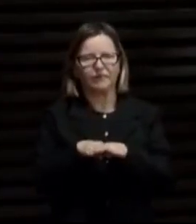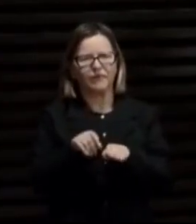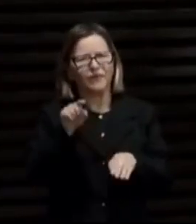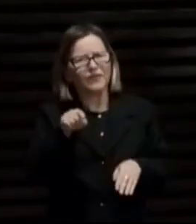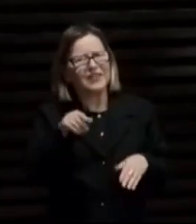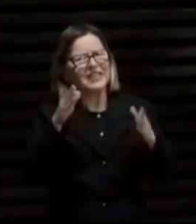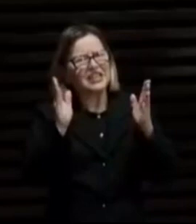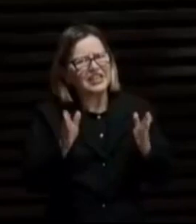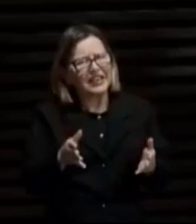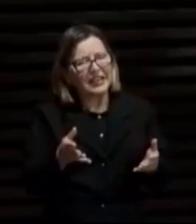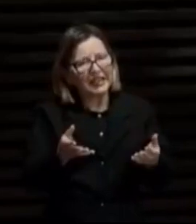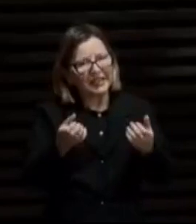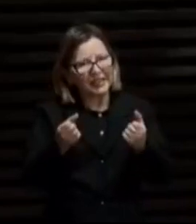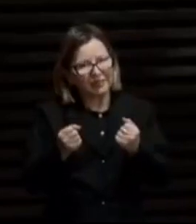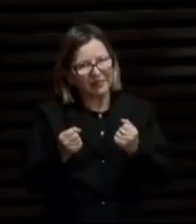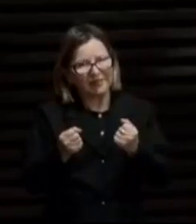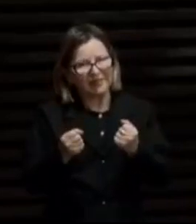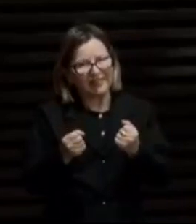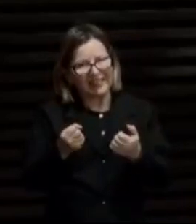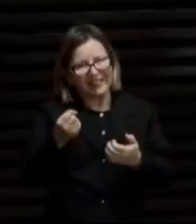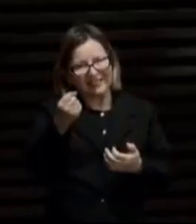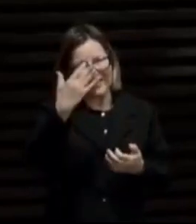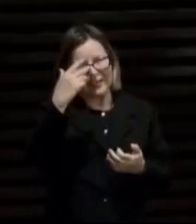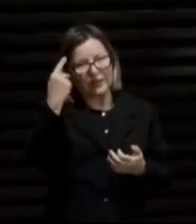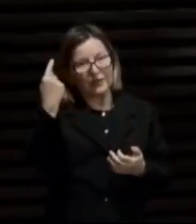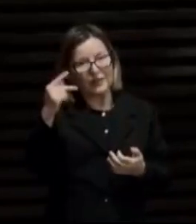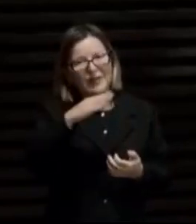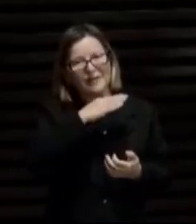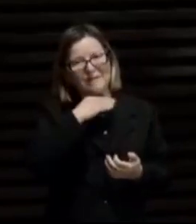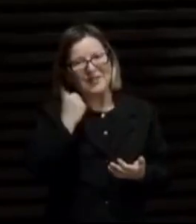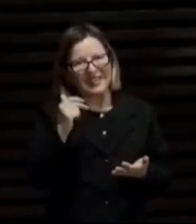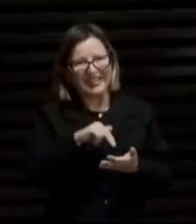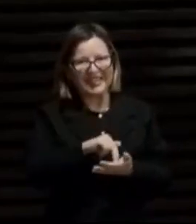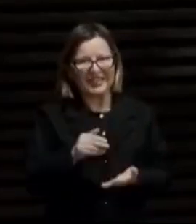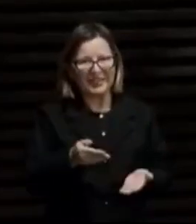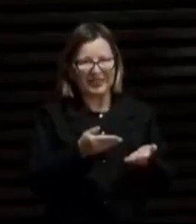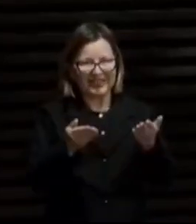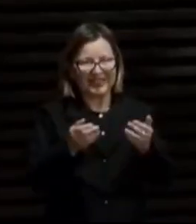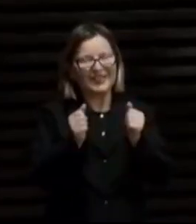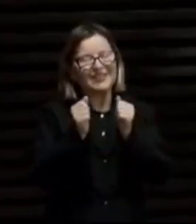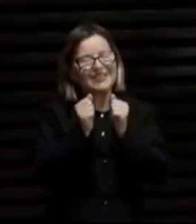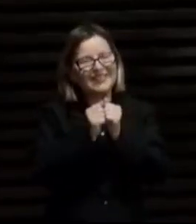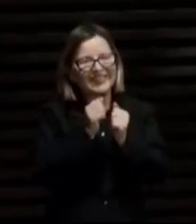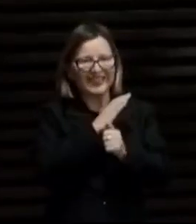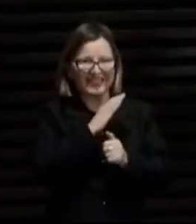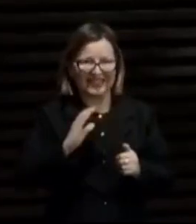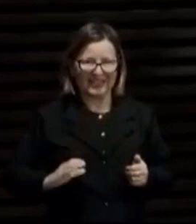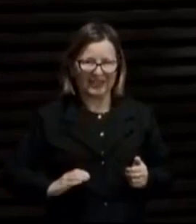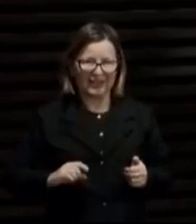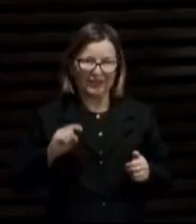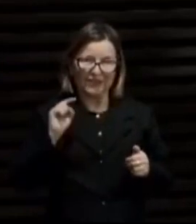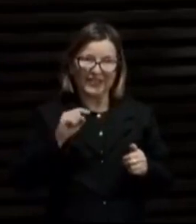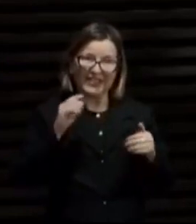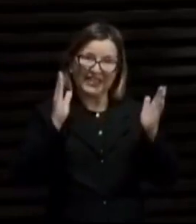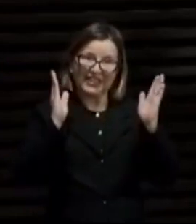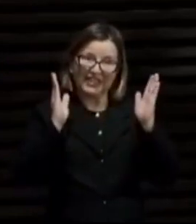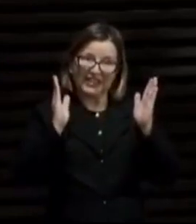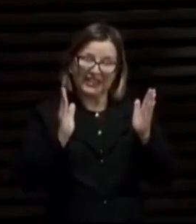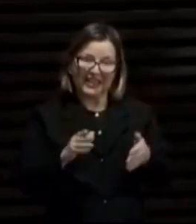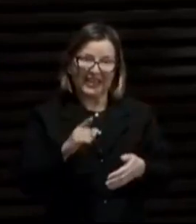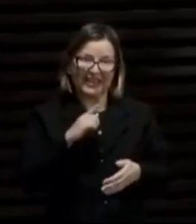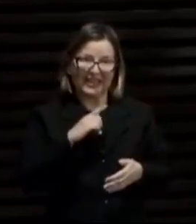já recebeu a revelação da sua morte e ressurreição com Cristo? Você já foi levado, já teve